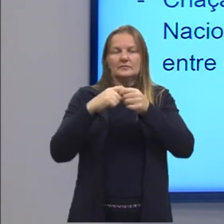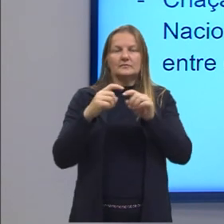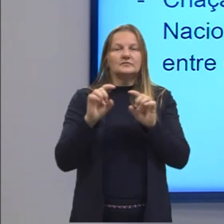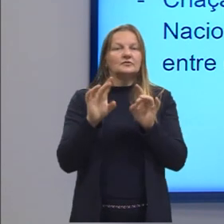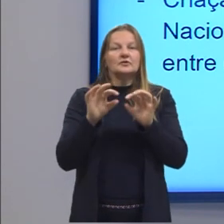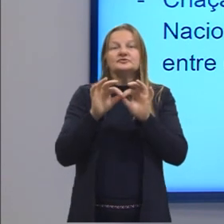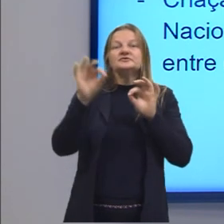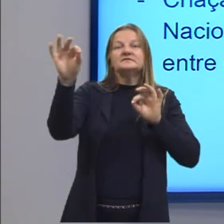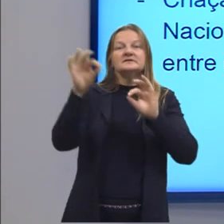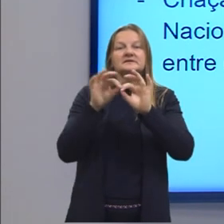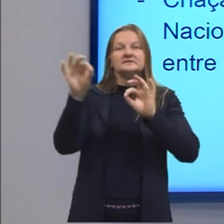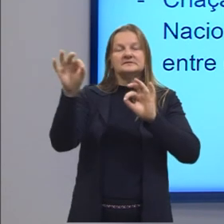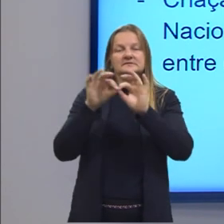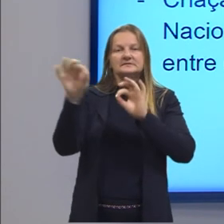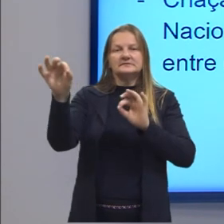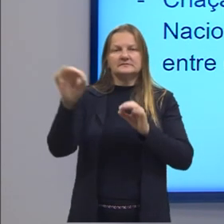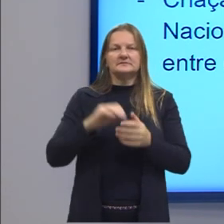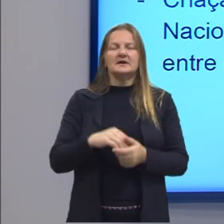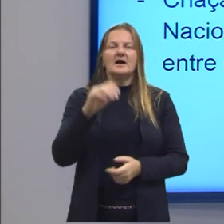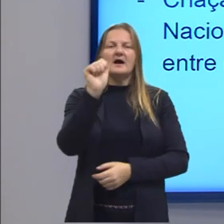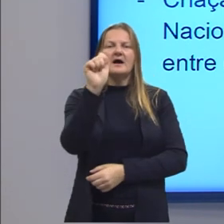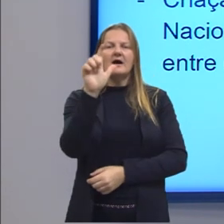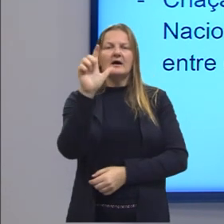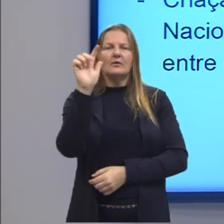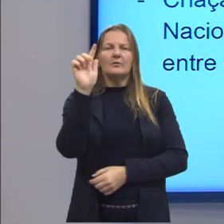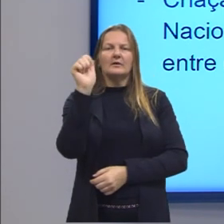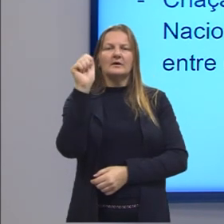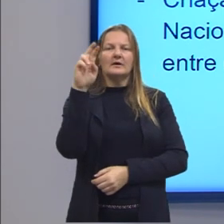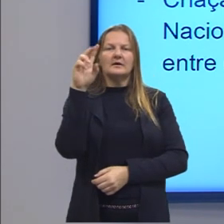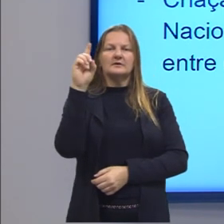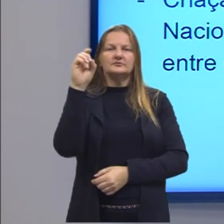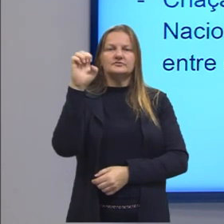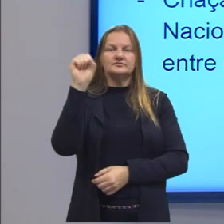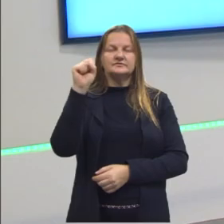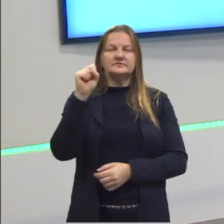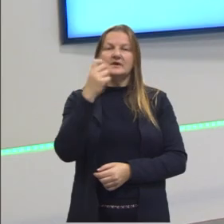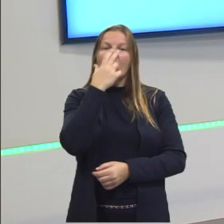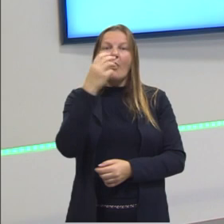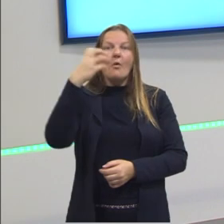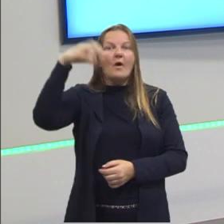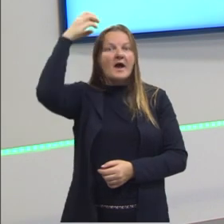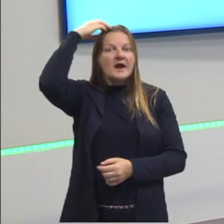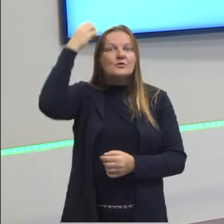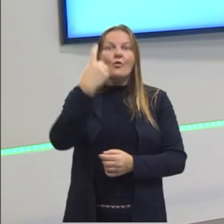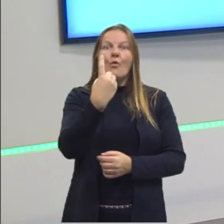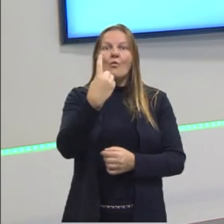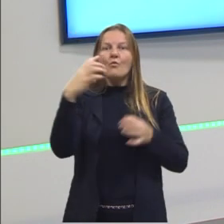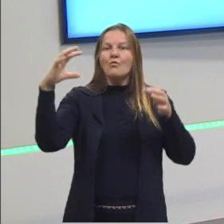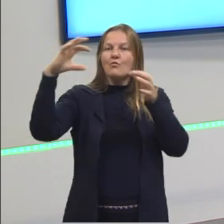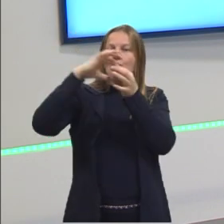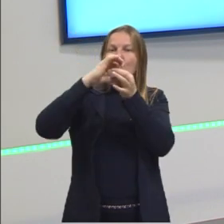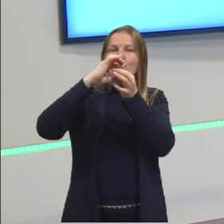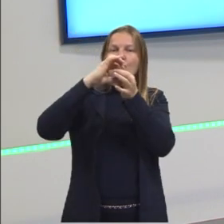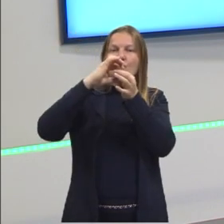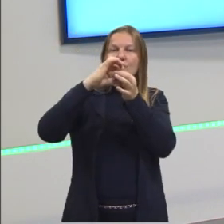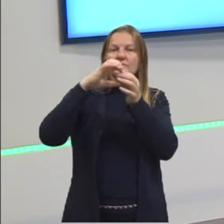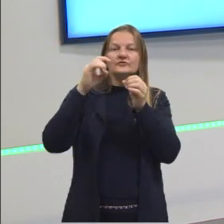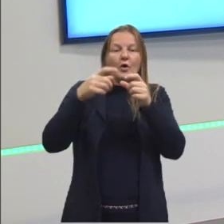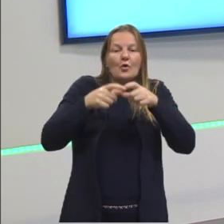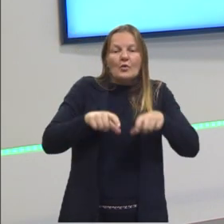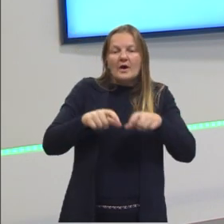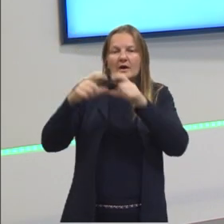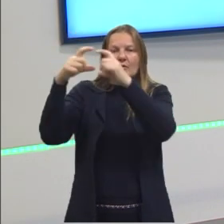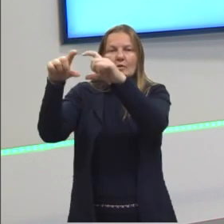Brasil e algarves e uma coisa que é importante ressaltar que quando Dom João sexto vem para cá ele